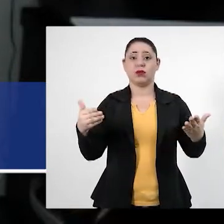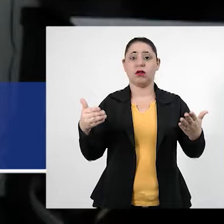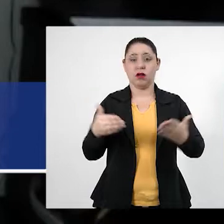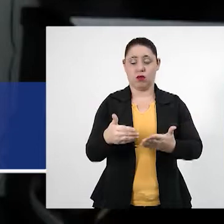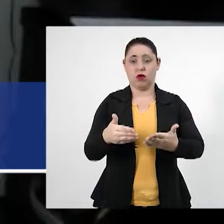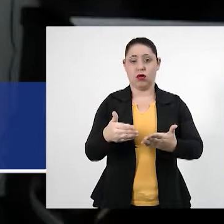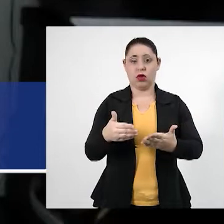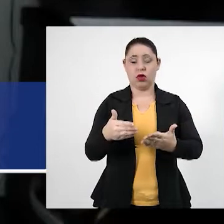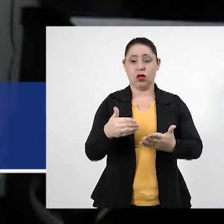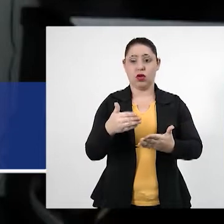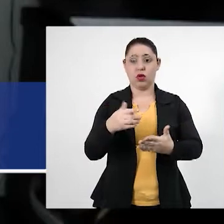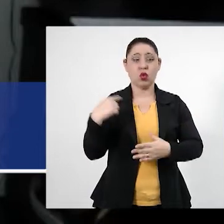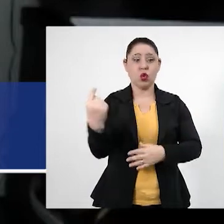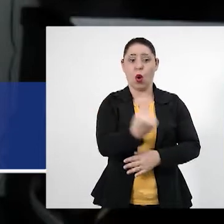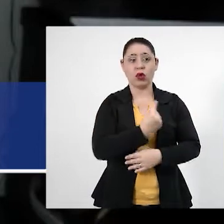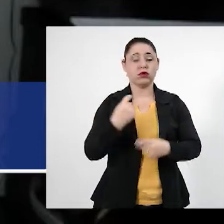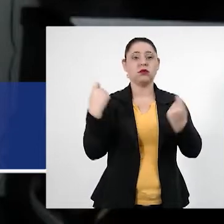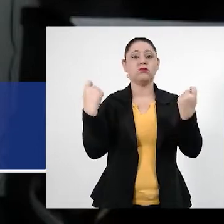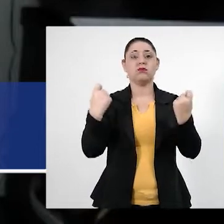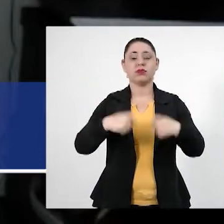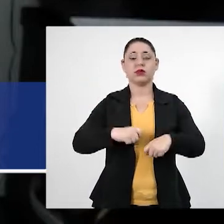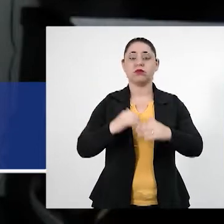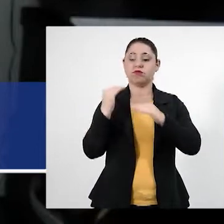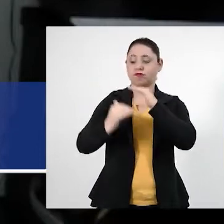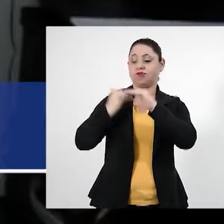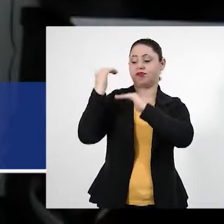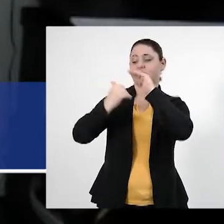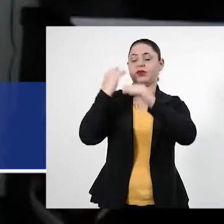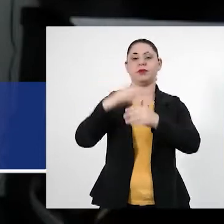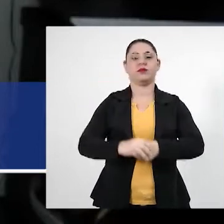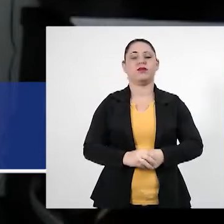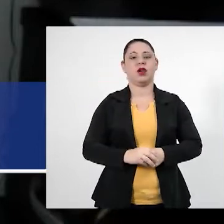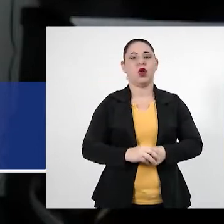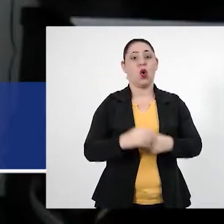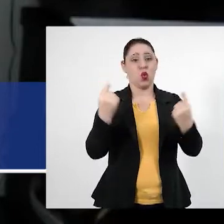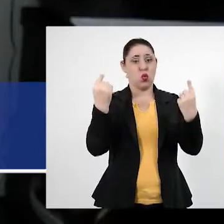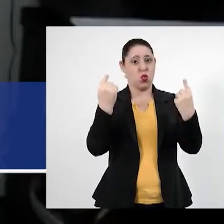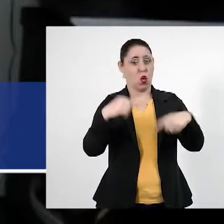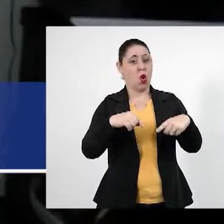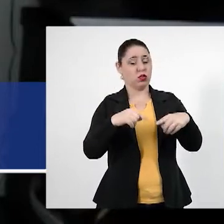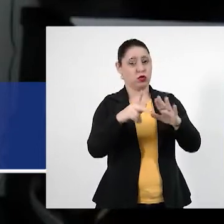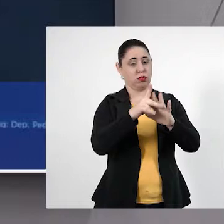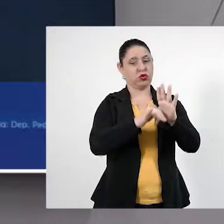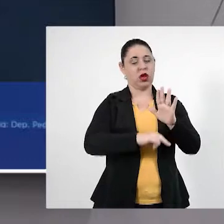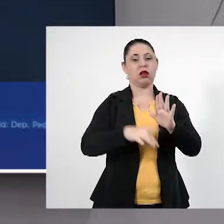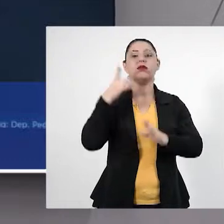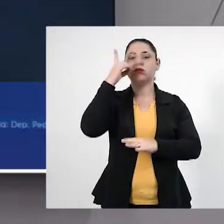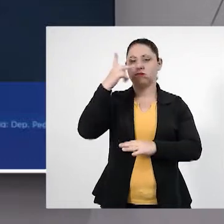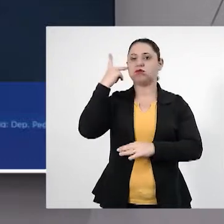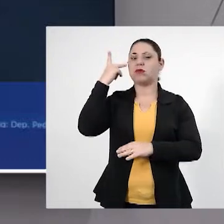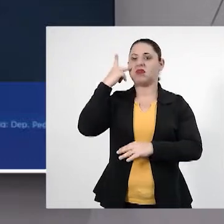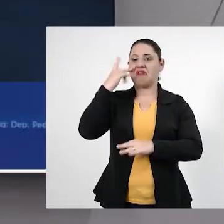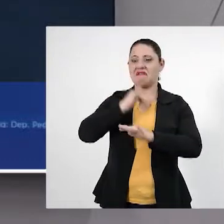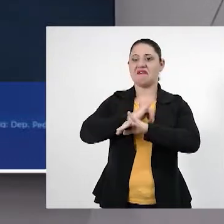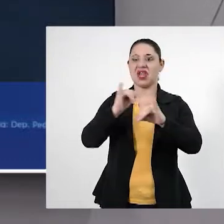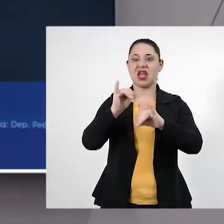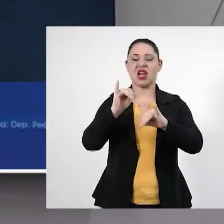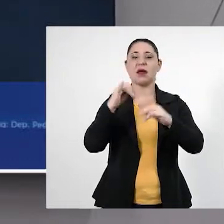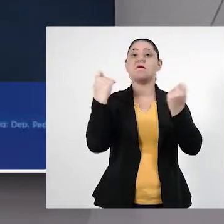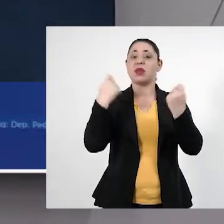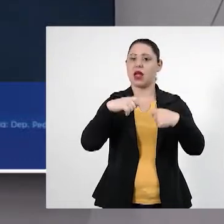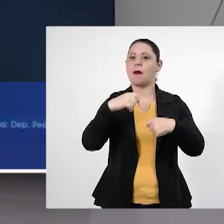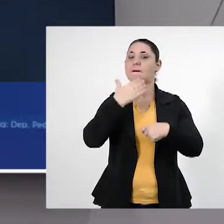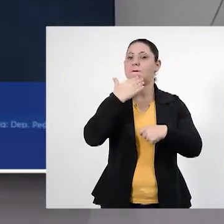precisa ser tomada e é nesse momento que nós precisamos avançar. Contrário ao projeto, o deputado